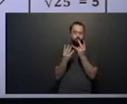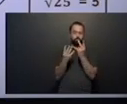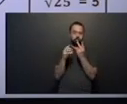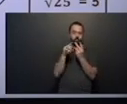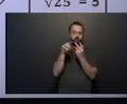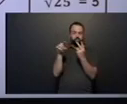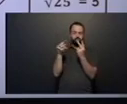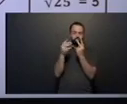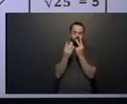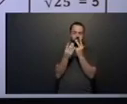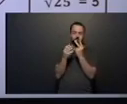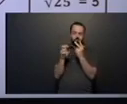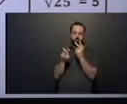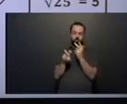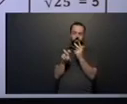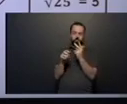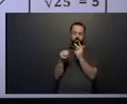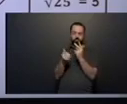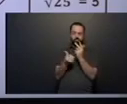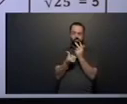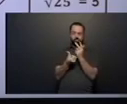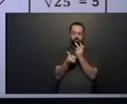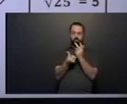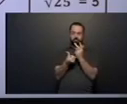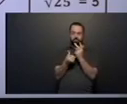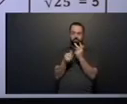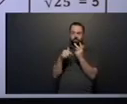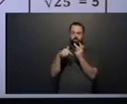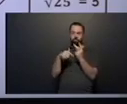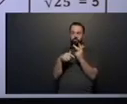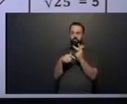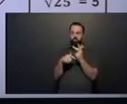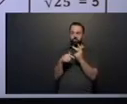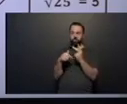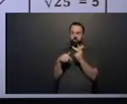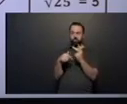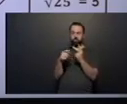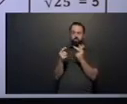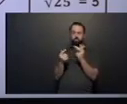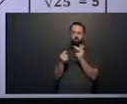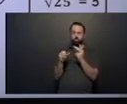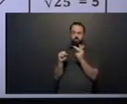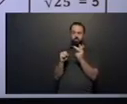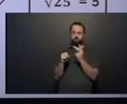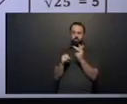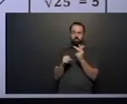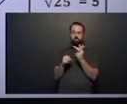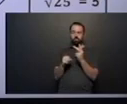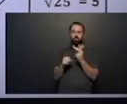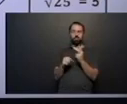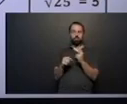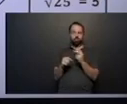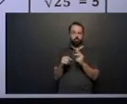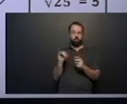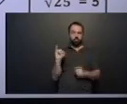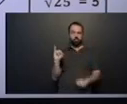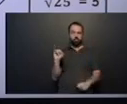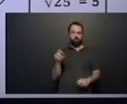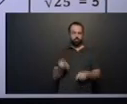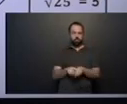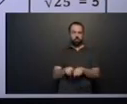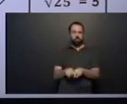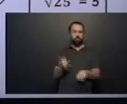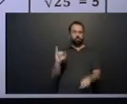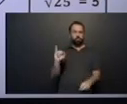raiz quadrada de 5, de 6, de 7 e de 8. Também são